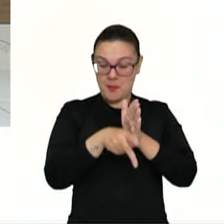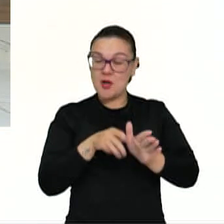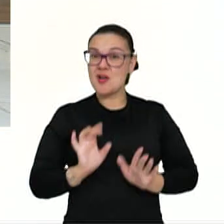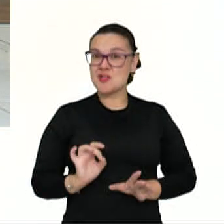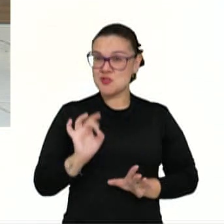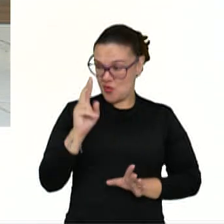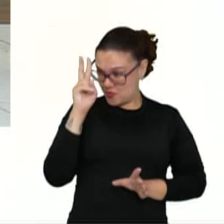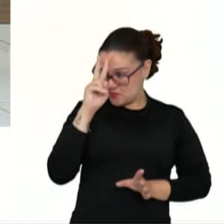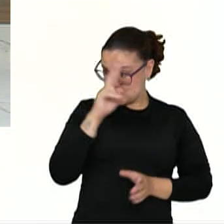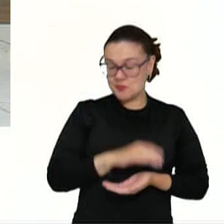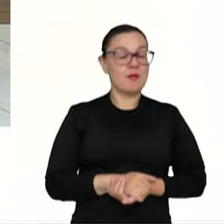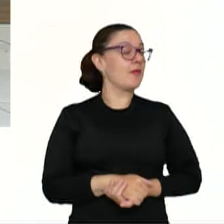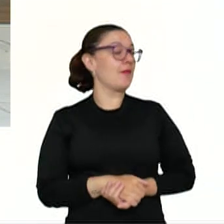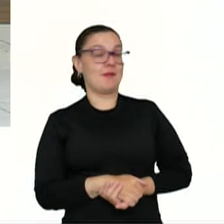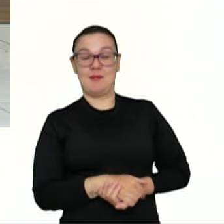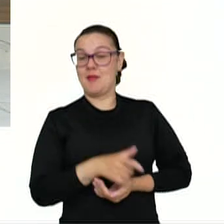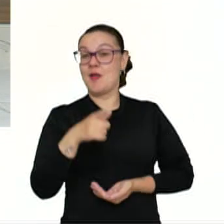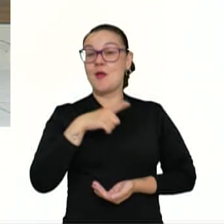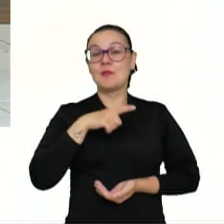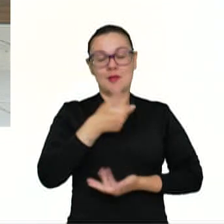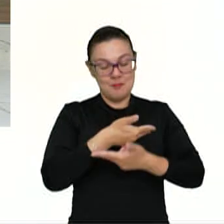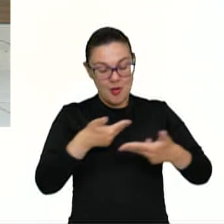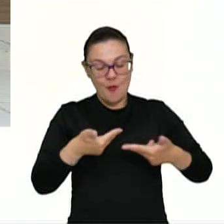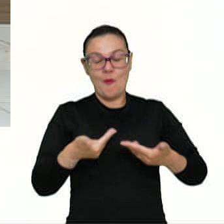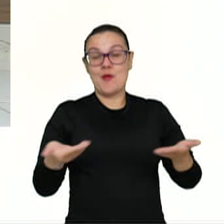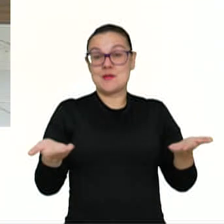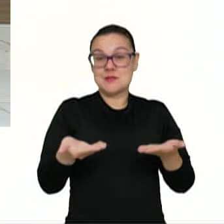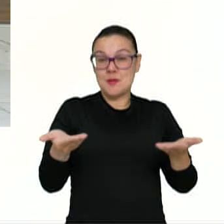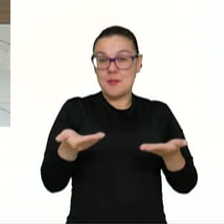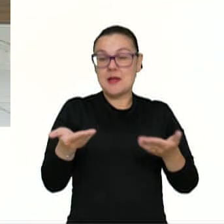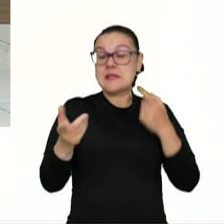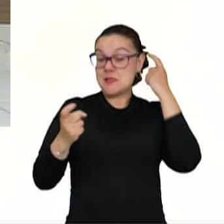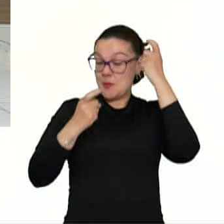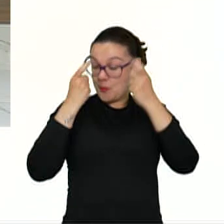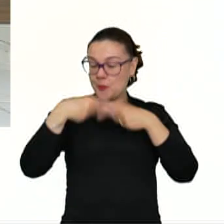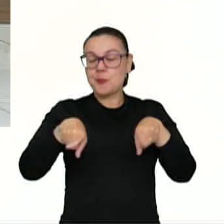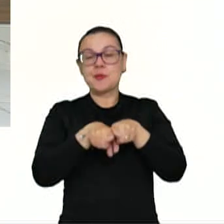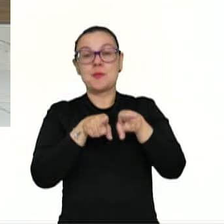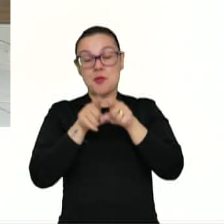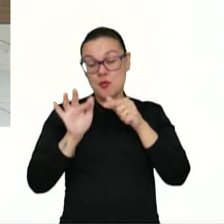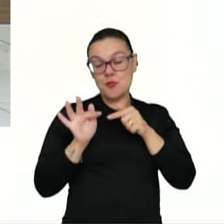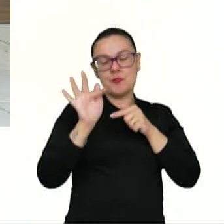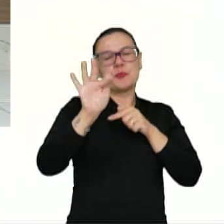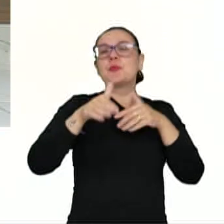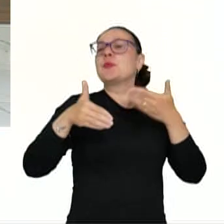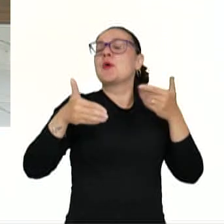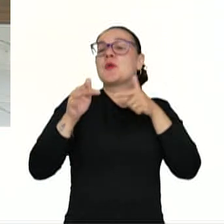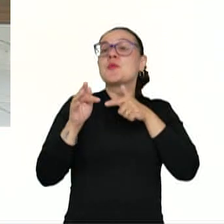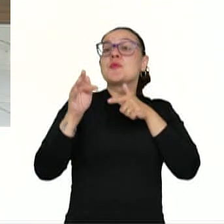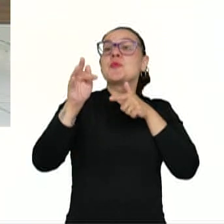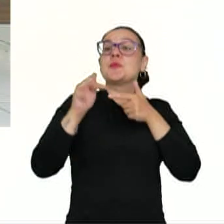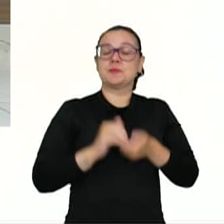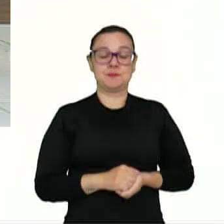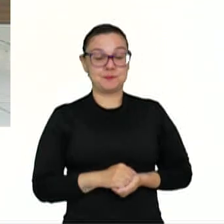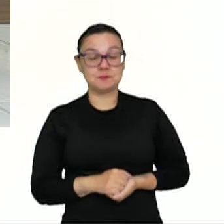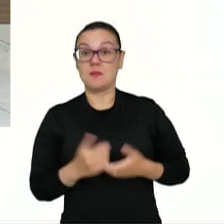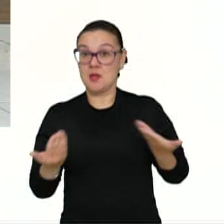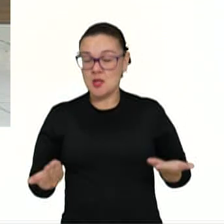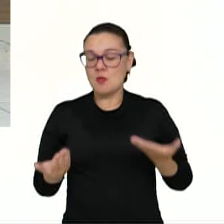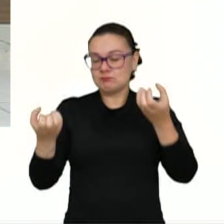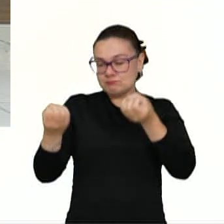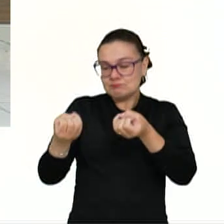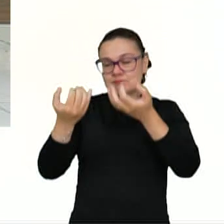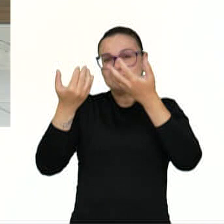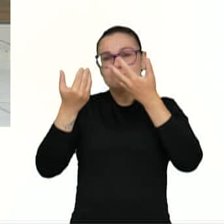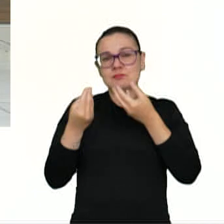de história, né, professora Tenille? Ele também tem um presente e também se preocupa com o futuro, com o que vai acontecer lá na frente. Então, eu queria que você me